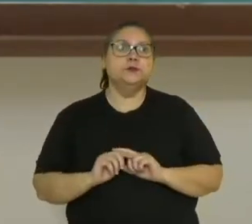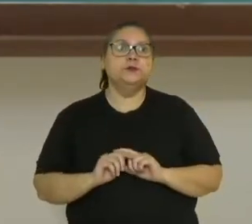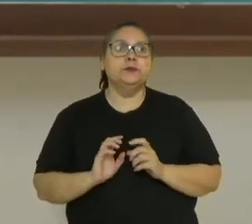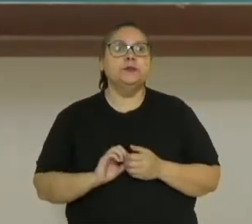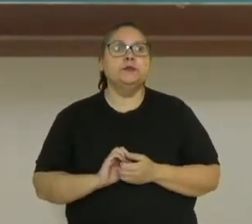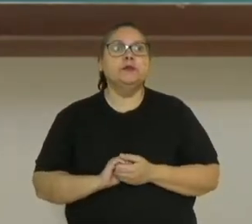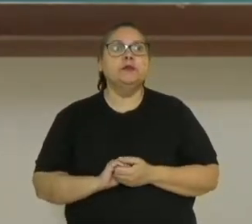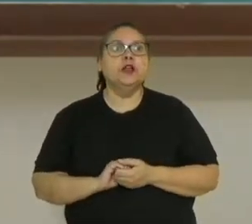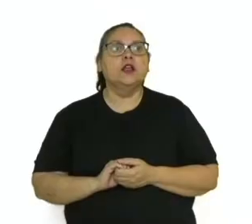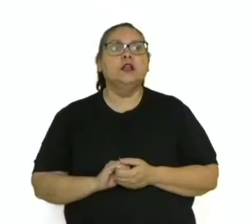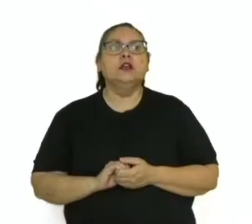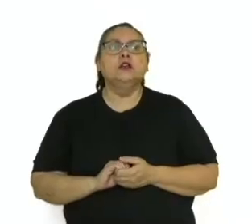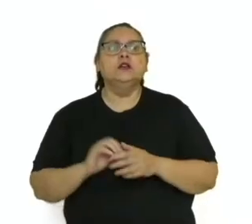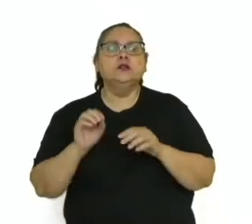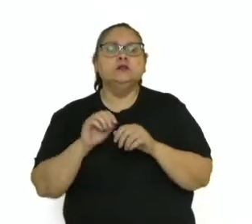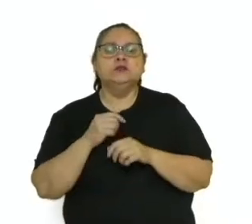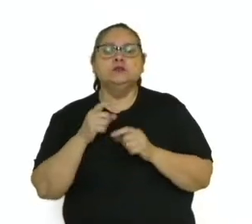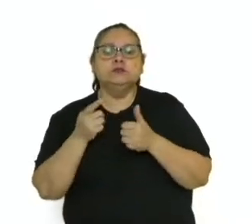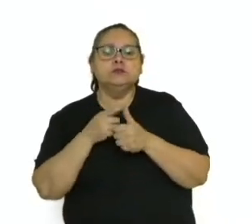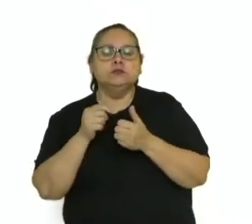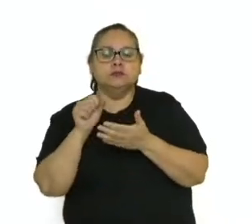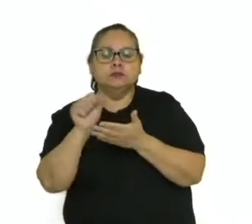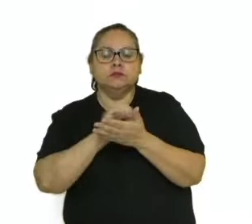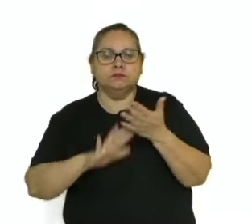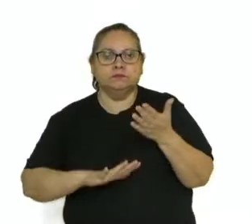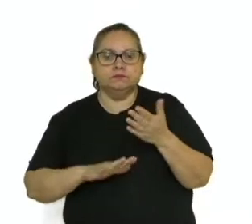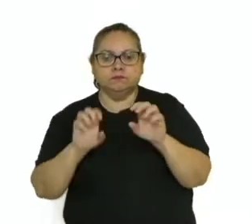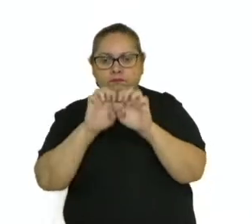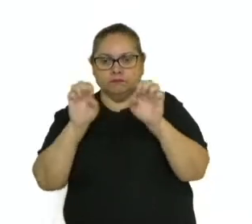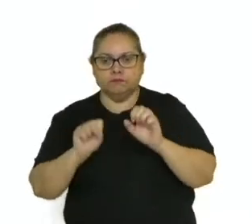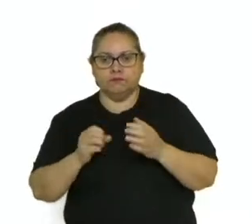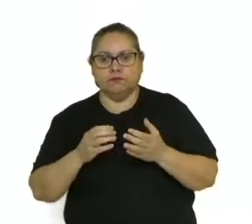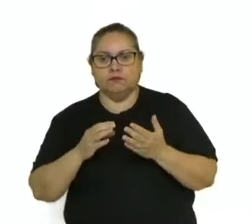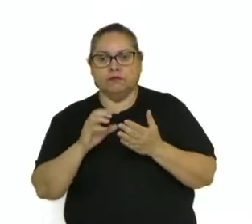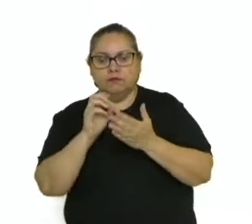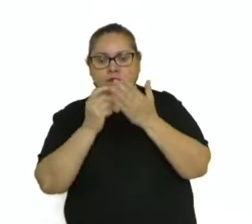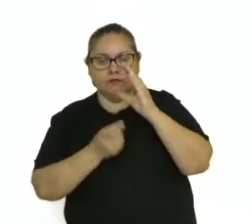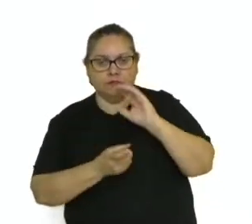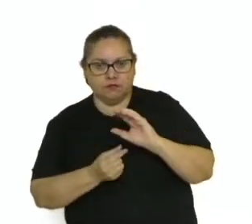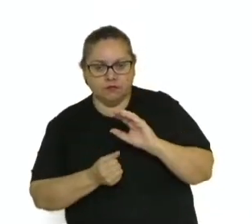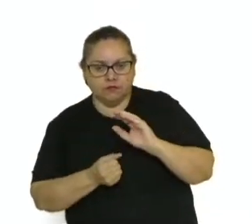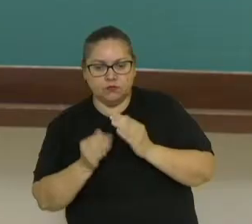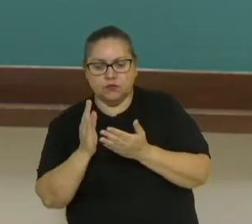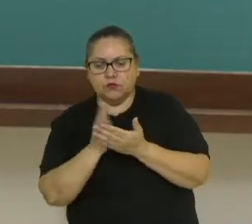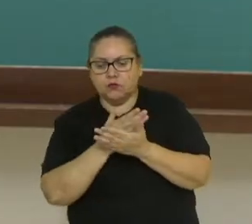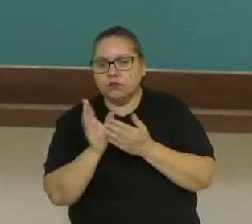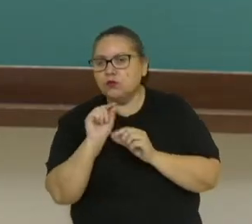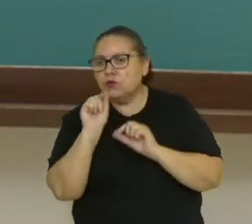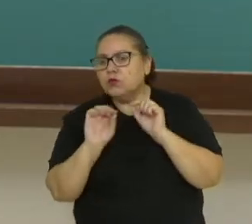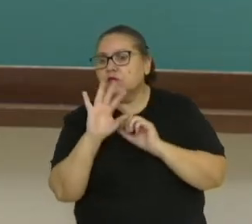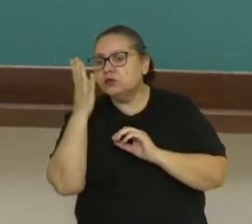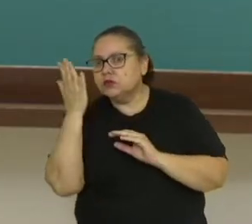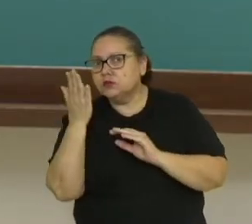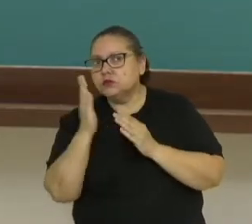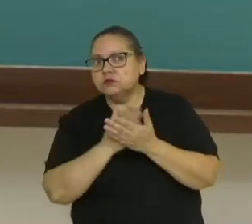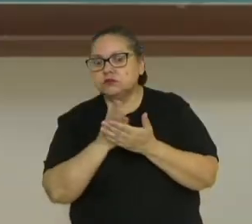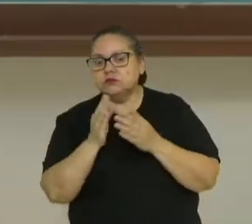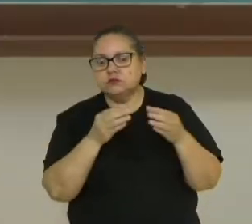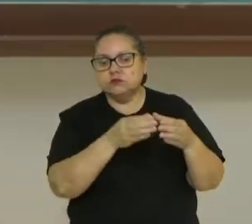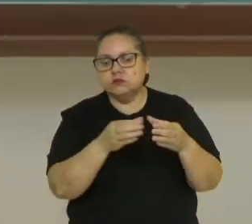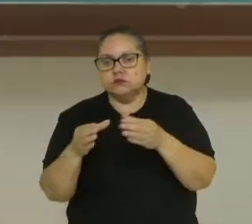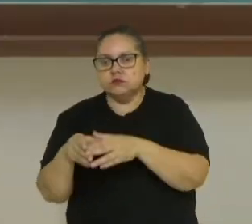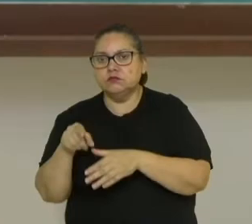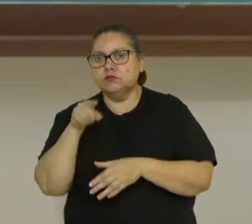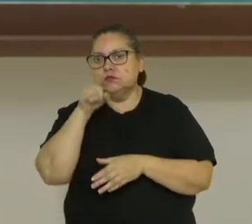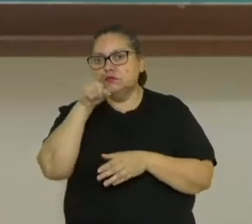Bem, vamos para uma primeira atividade. No sistema capitalista, como ocorre a divisão de classes? Agora é com